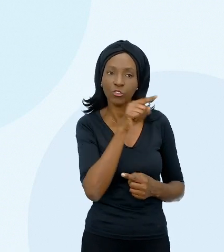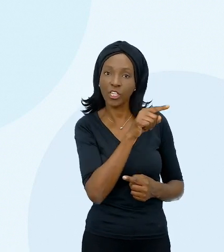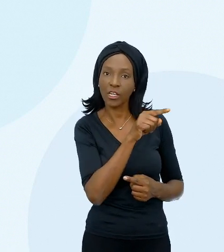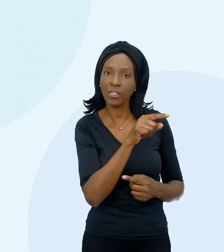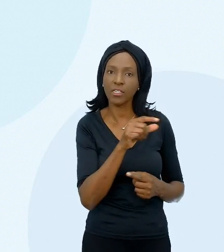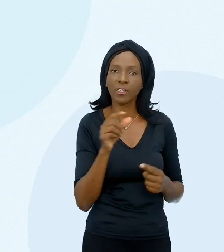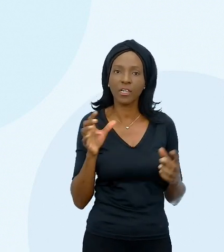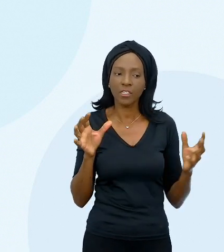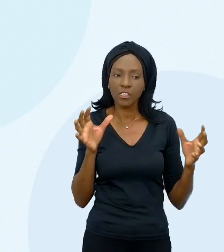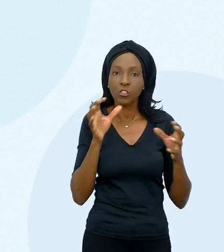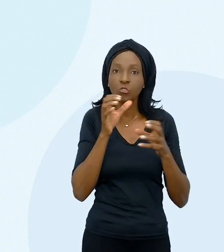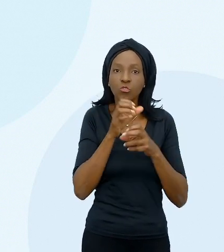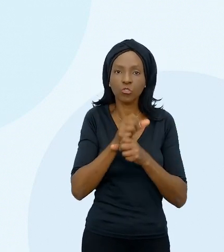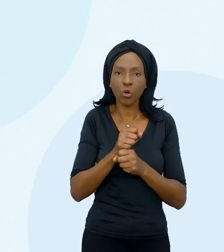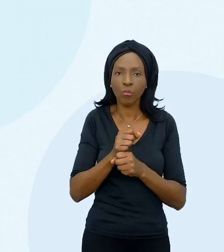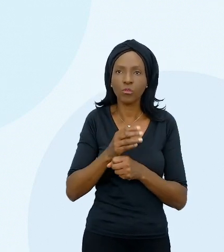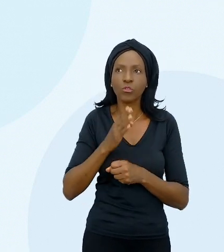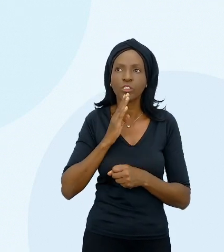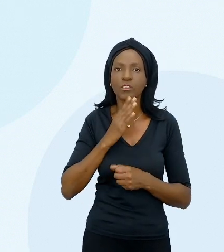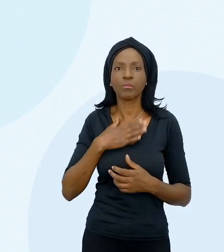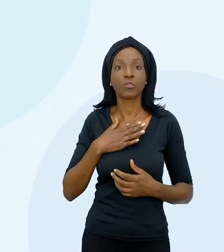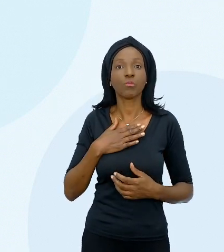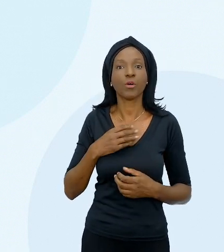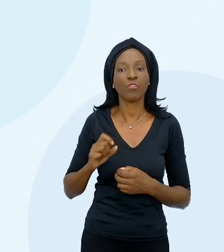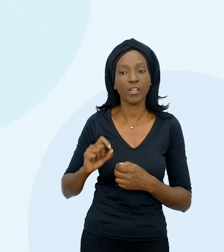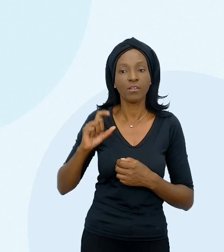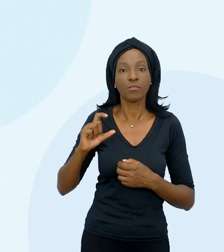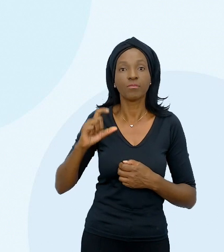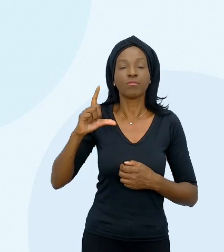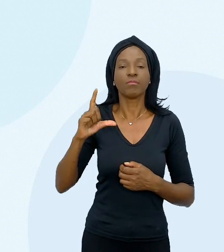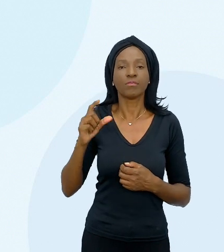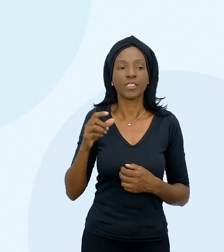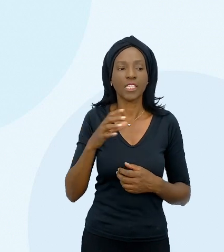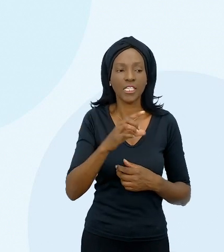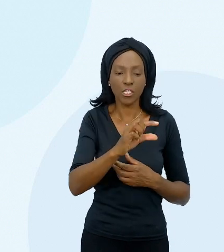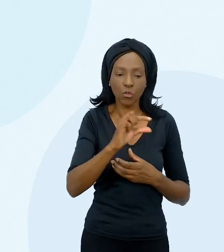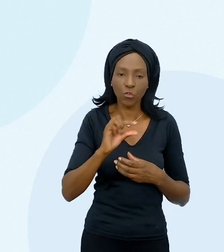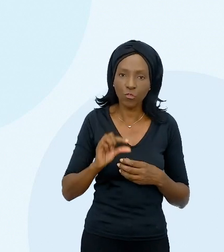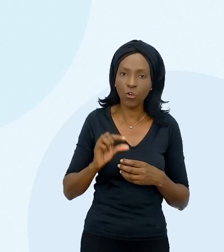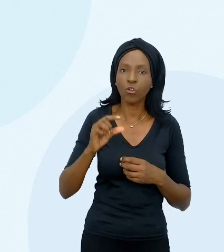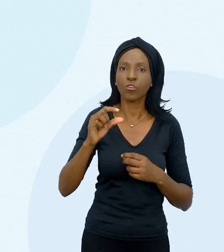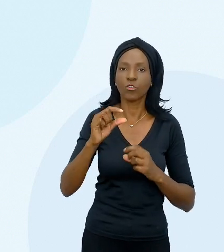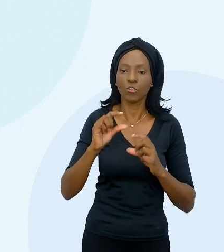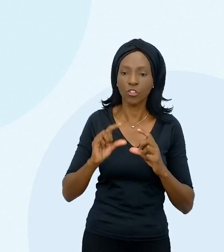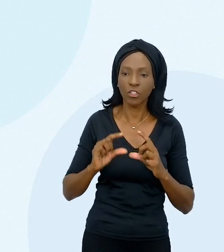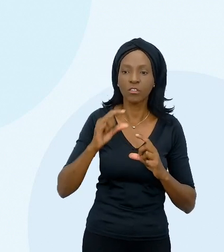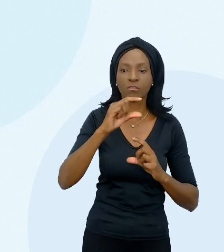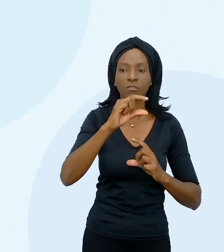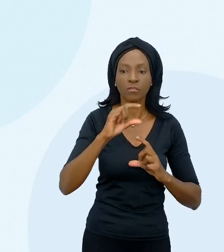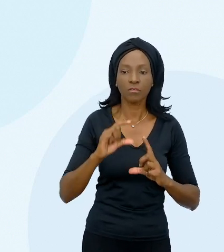está aí, então, em tela para vocês. E à medida que eu vou somando os conhecimentos, eu também vou construindo